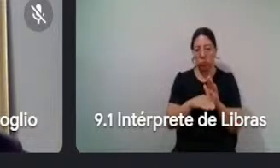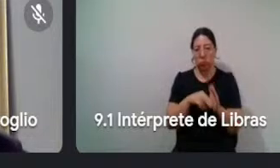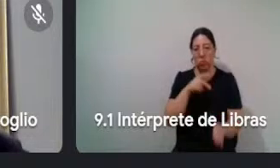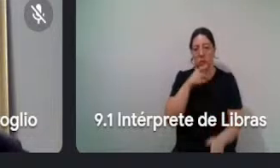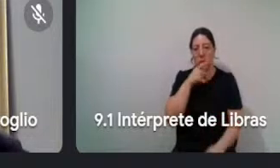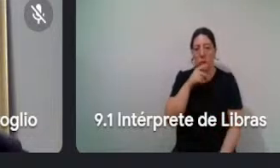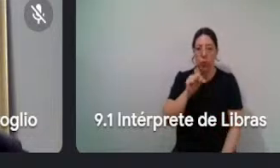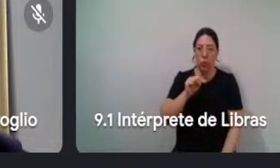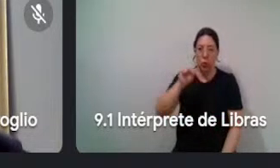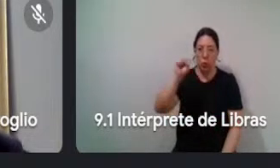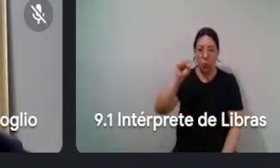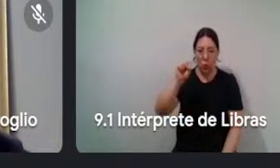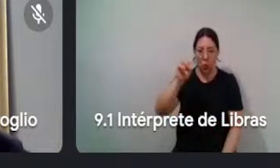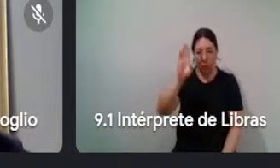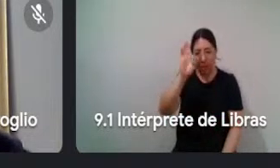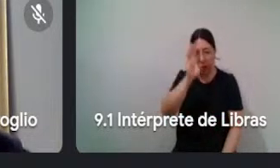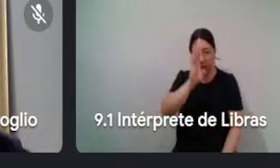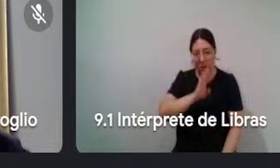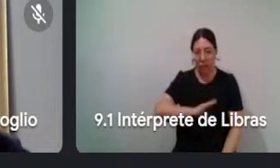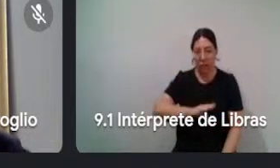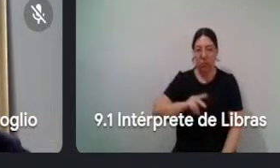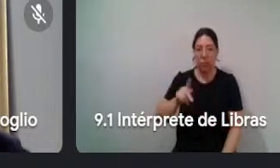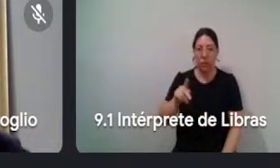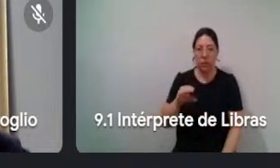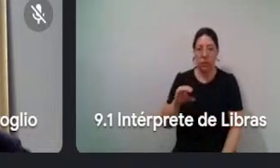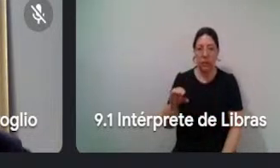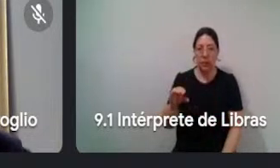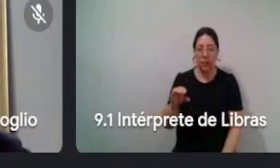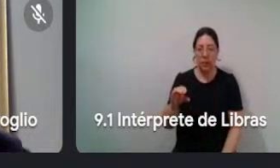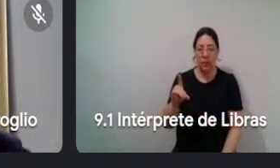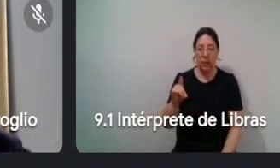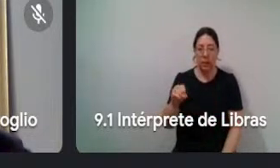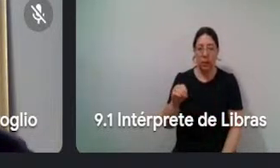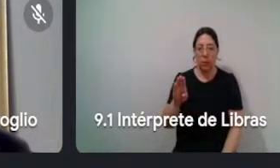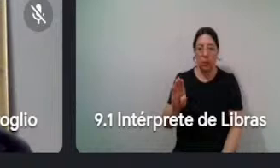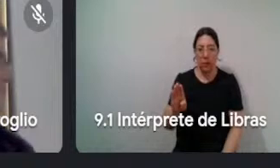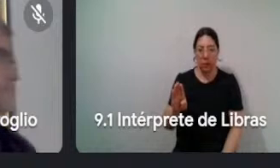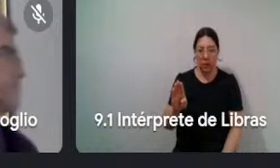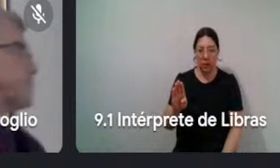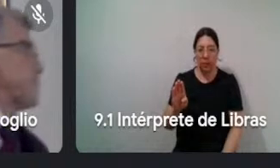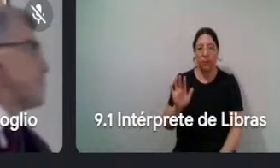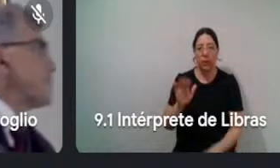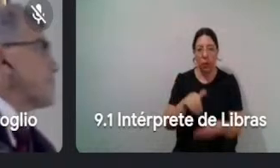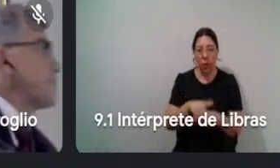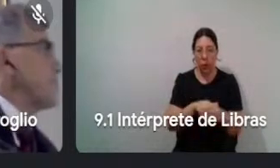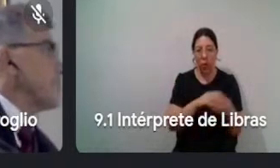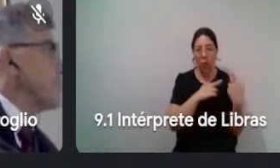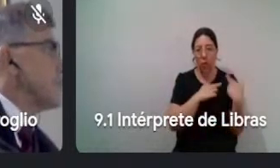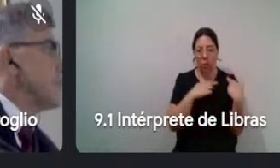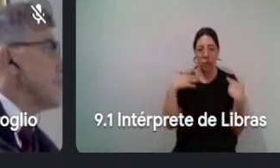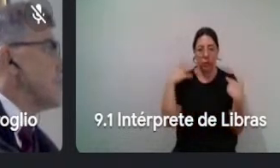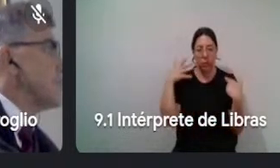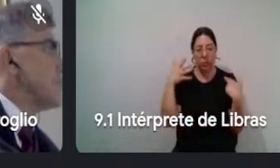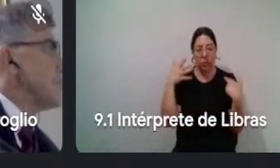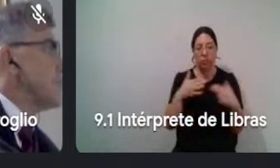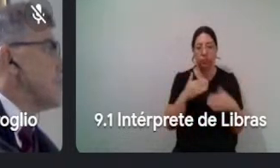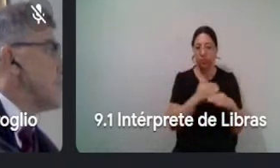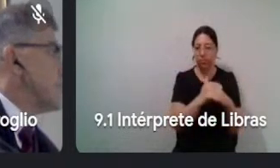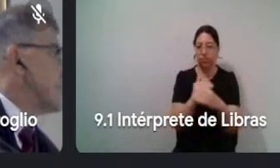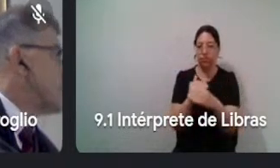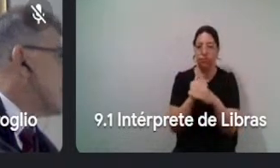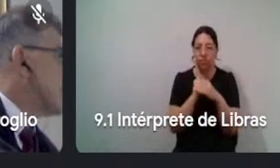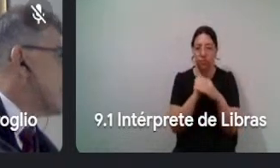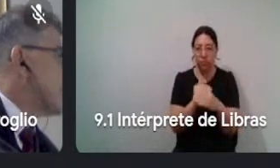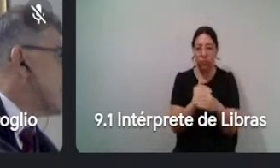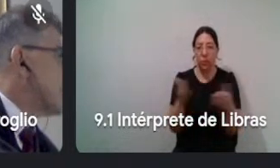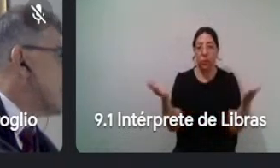PCdoB, relativo ao exercício financeiro de 2018, nos termos do voto da relatora, por unanimidade.